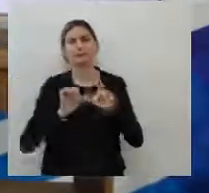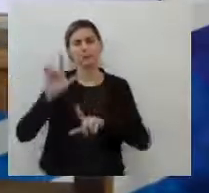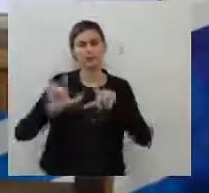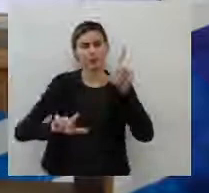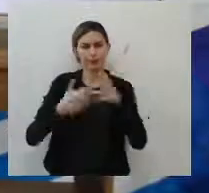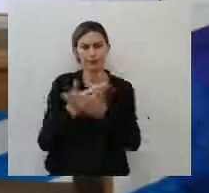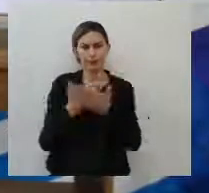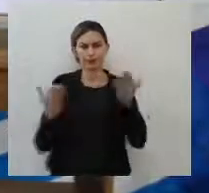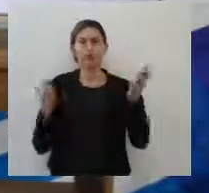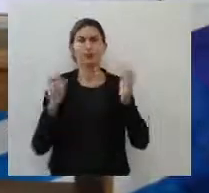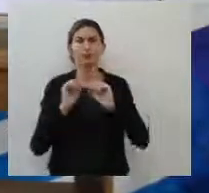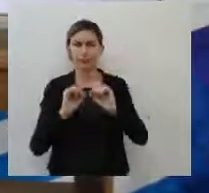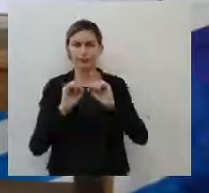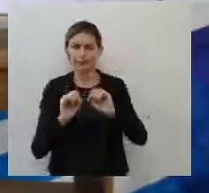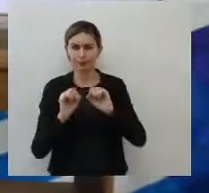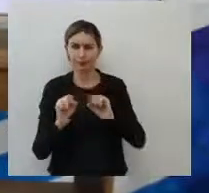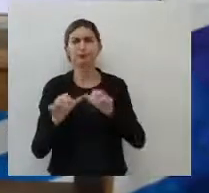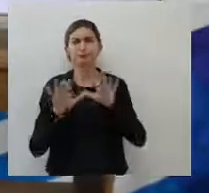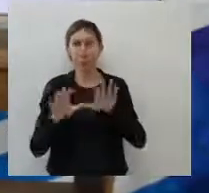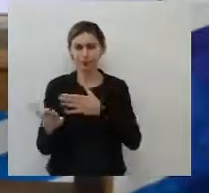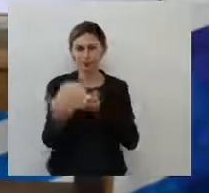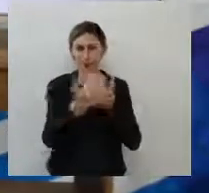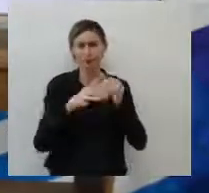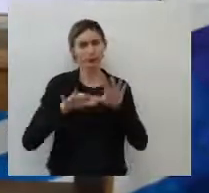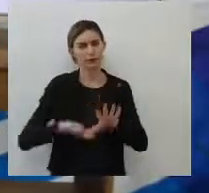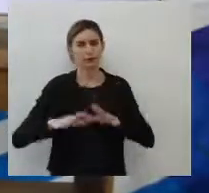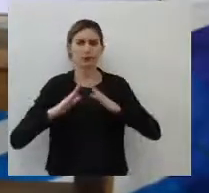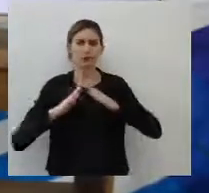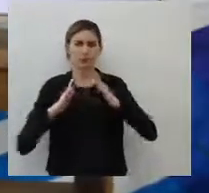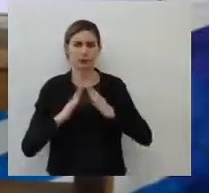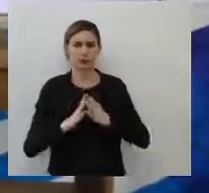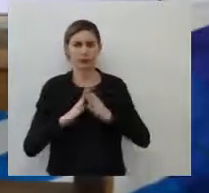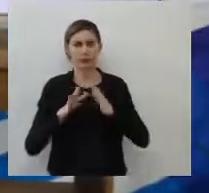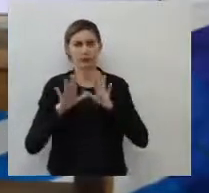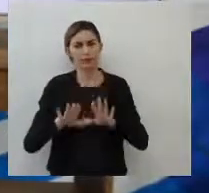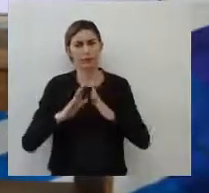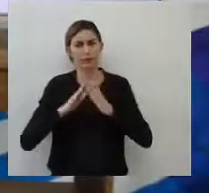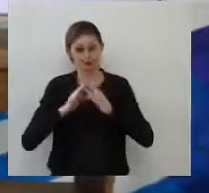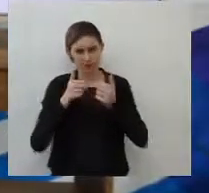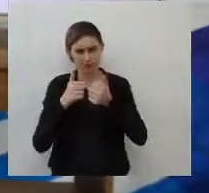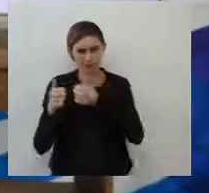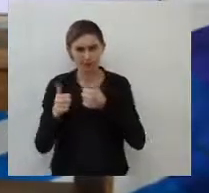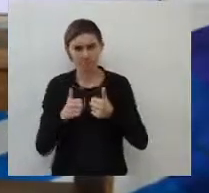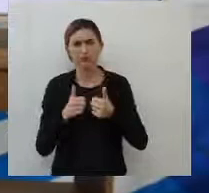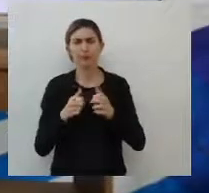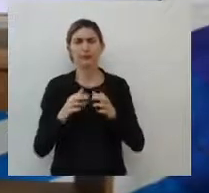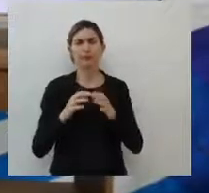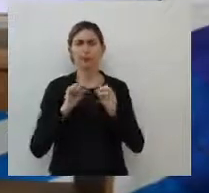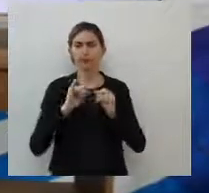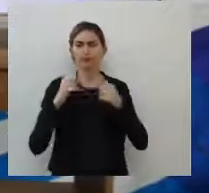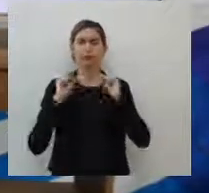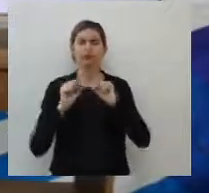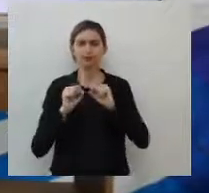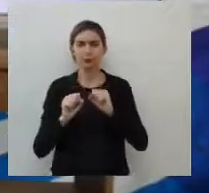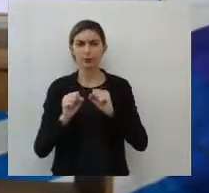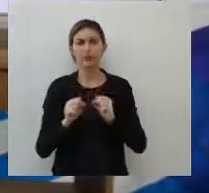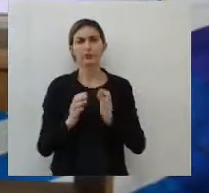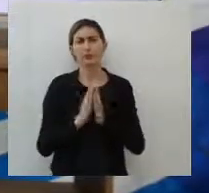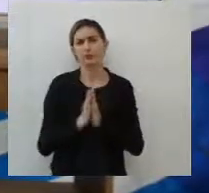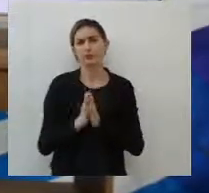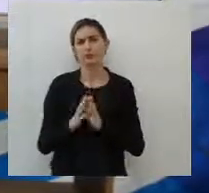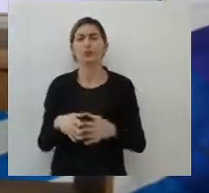Você, se puder, adolescente, fique em casa. Fique em casa, tá bem? Se puder, faz